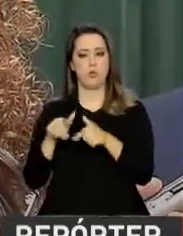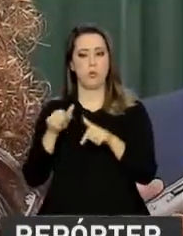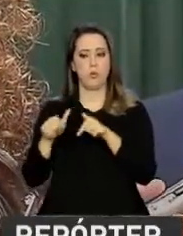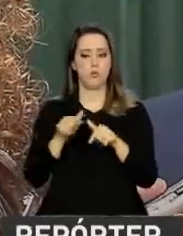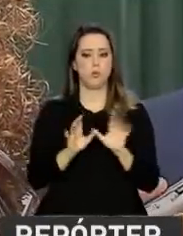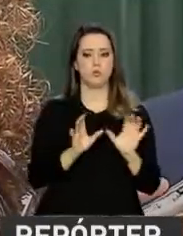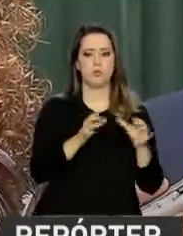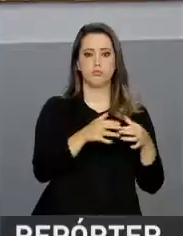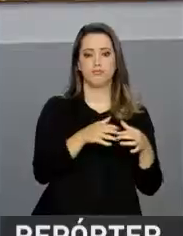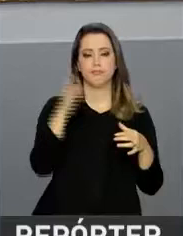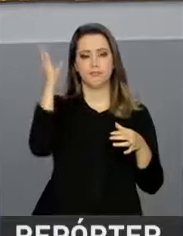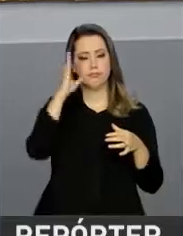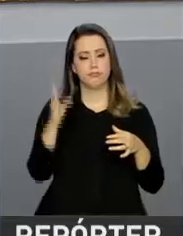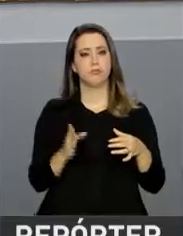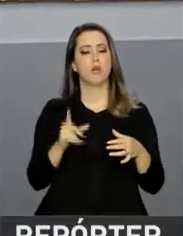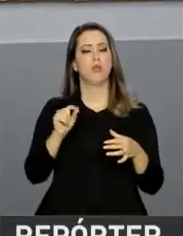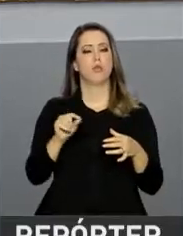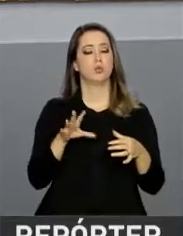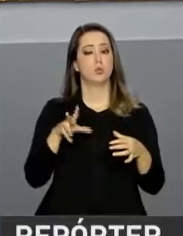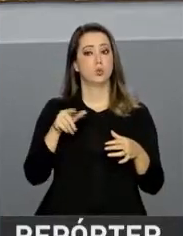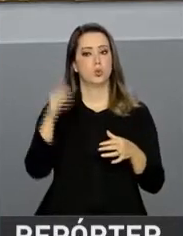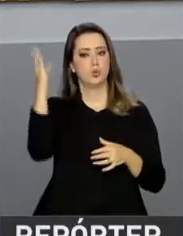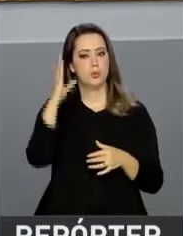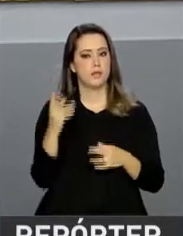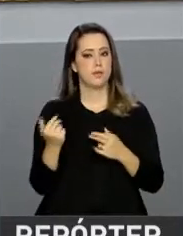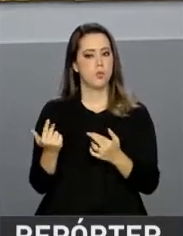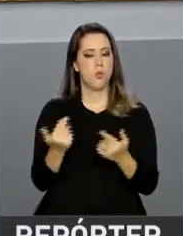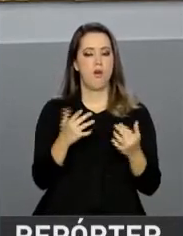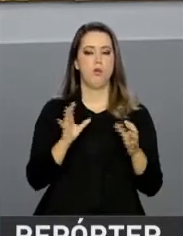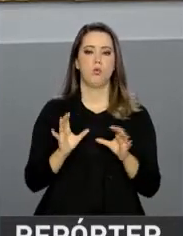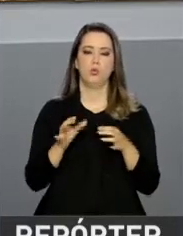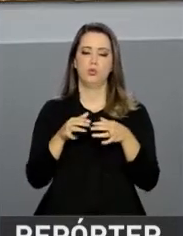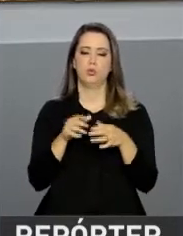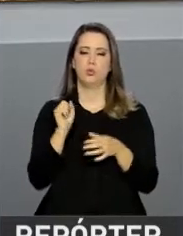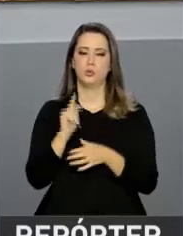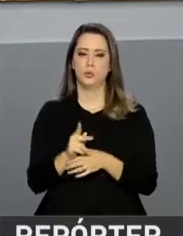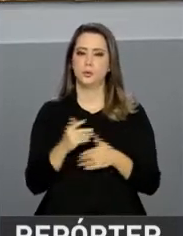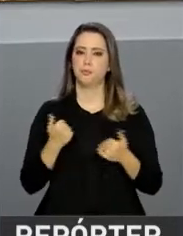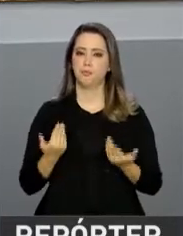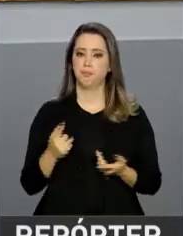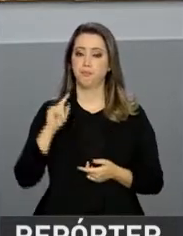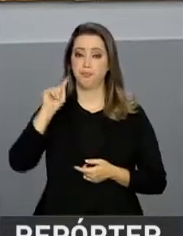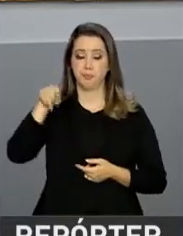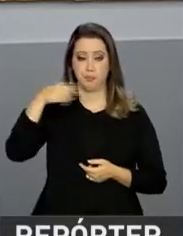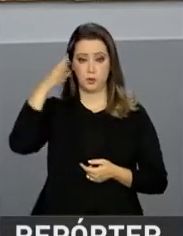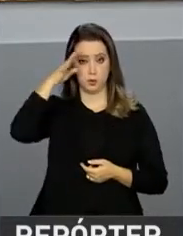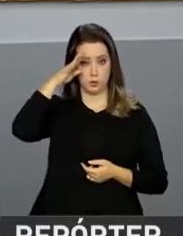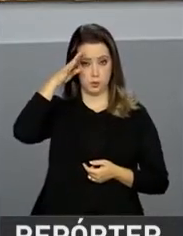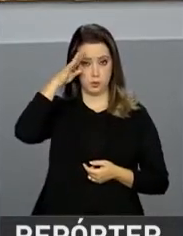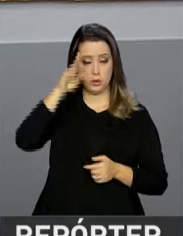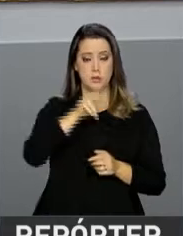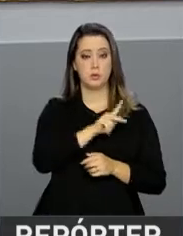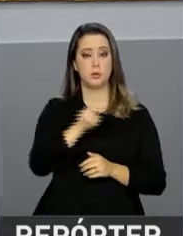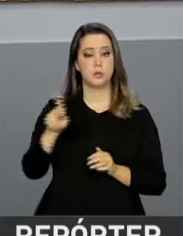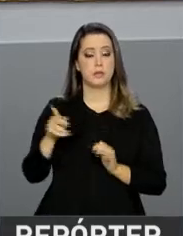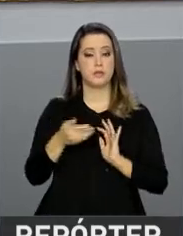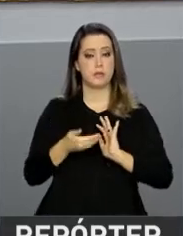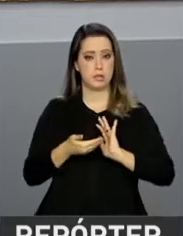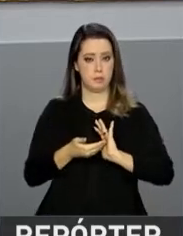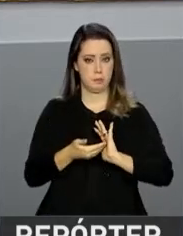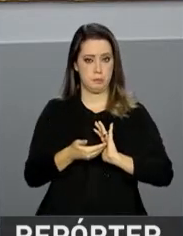todos os brasileiros marun informou ainda que na próxima segunda feira o presidente da câmara dos deputados rodrigo maia